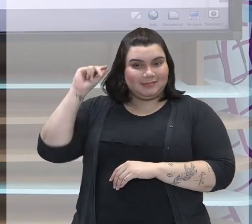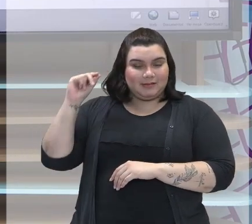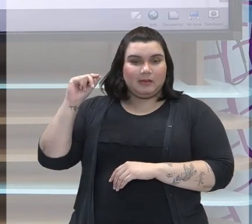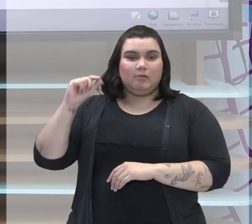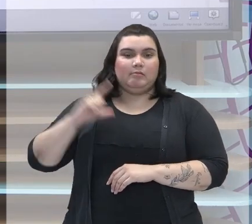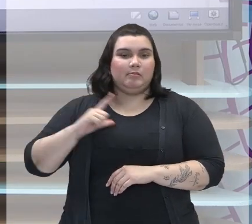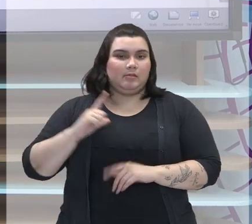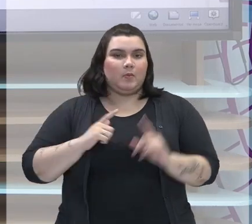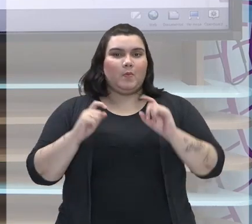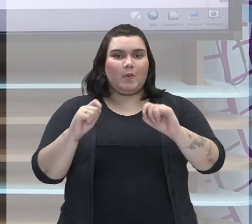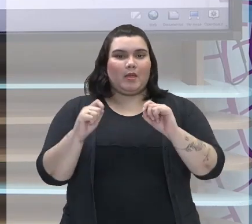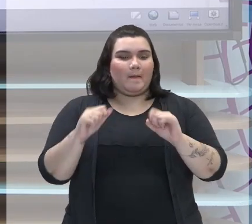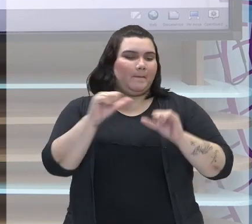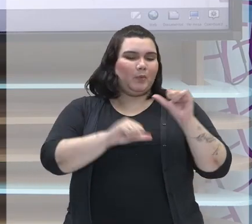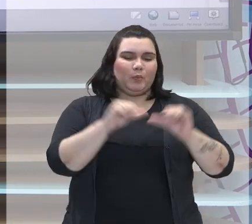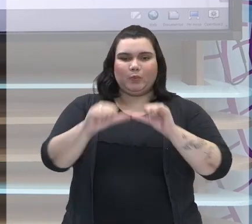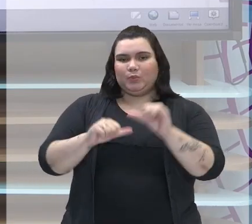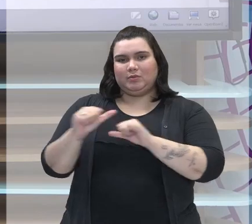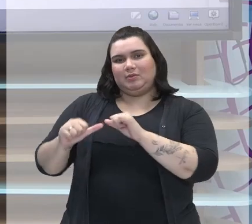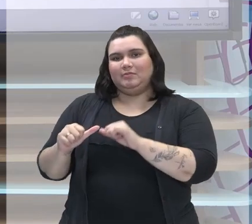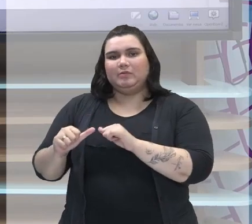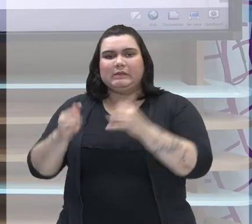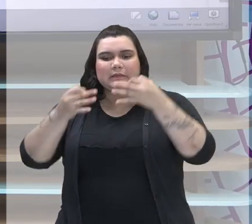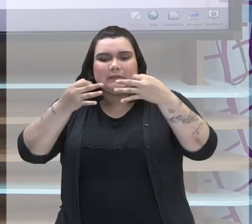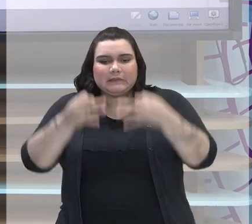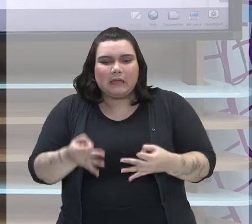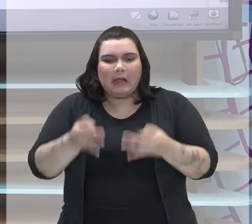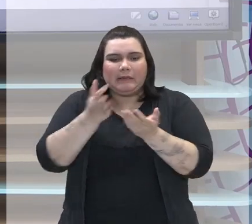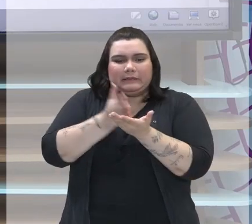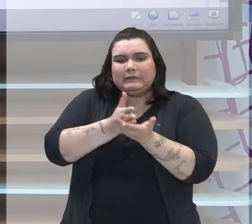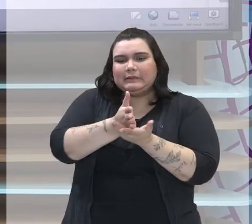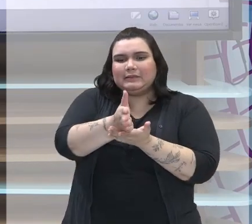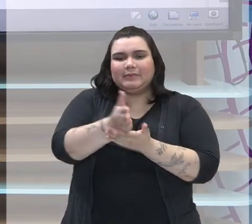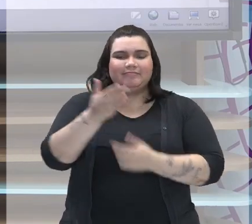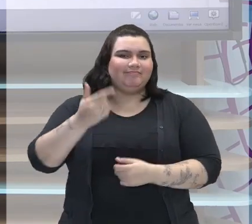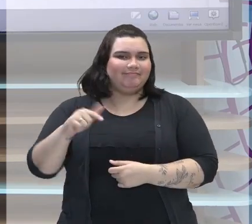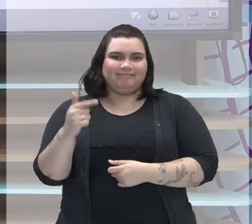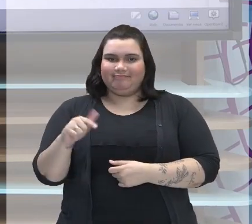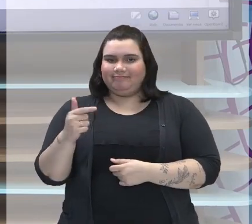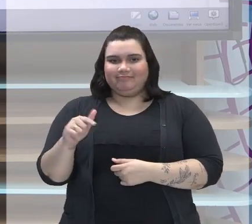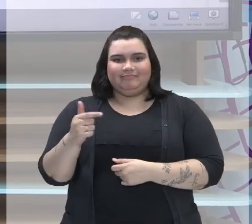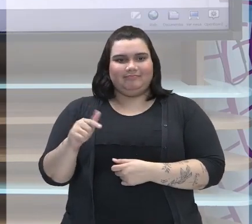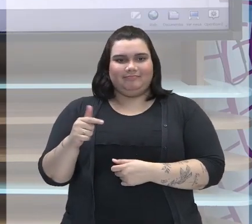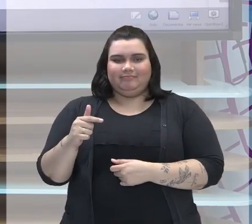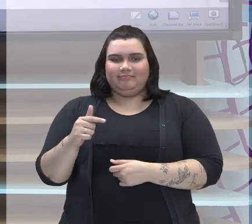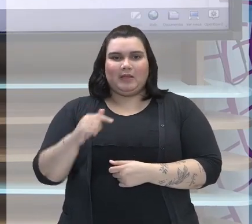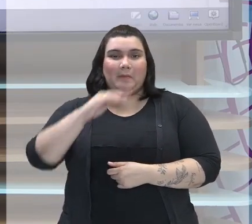instável. Essa é a palavra-chave da nossa aula. Um Brasil de